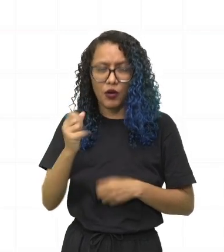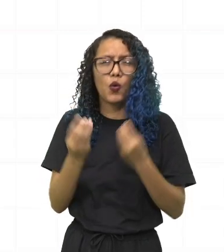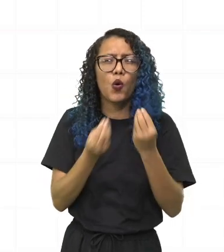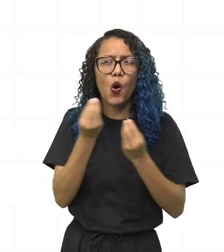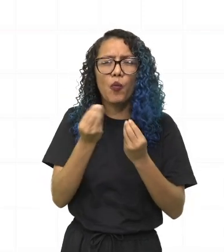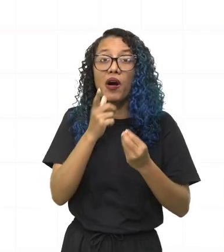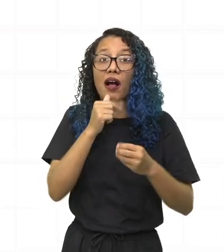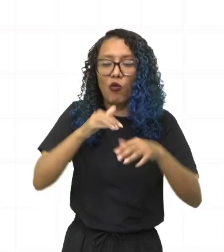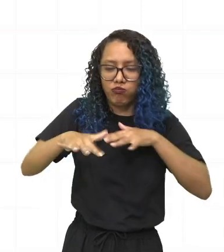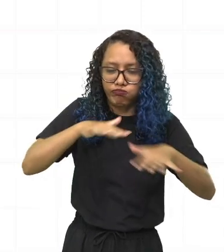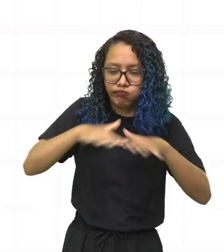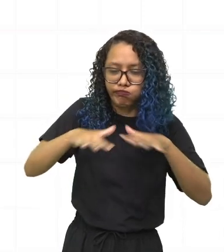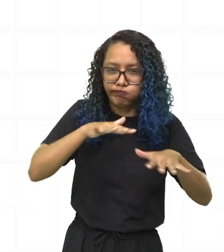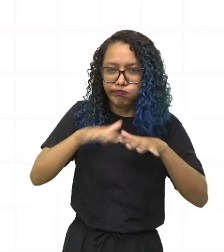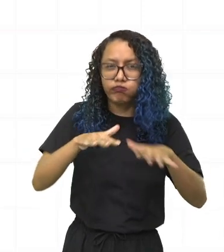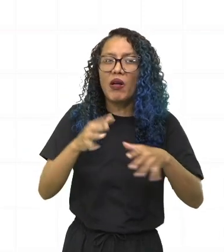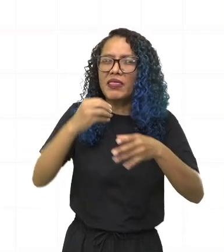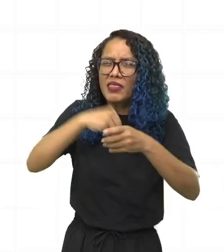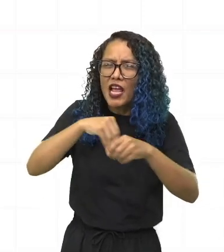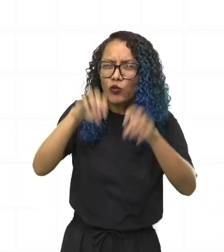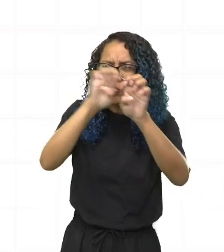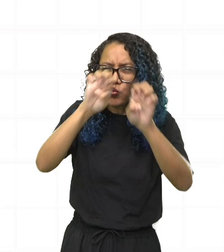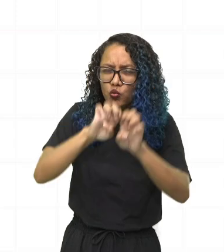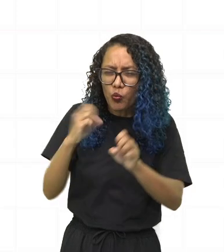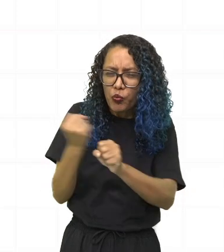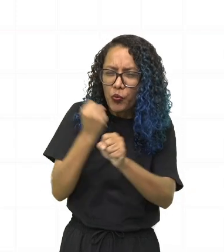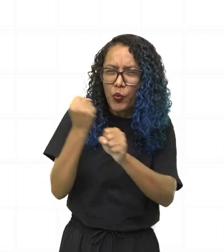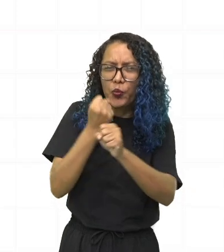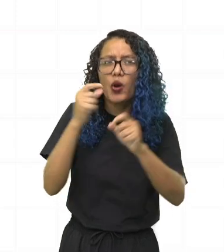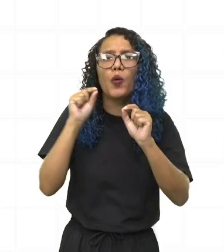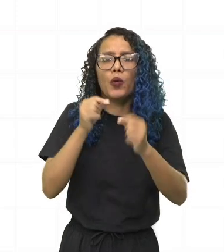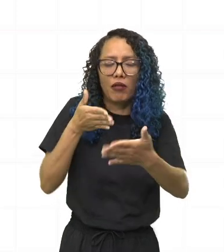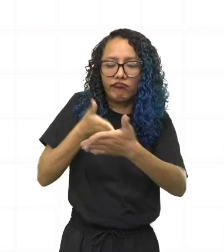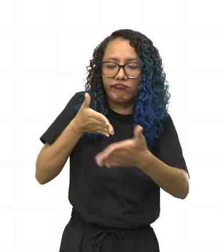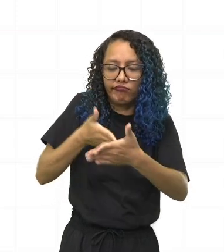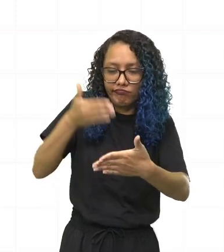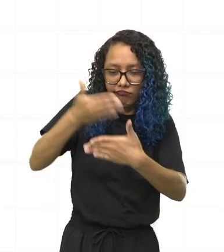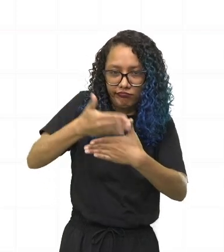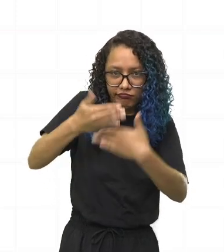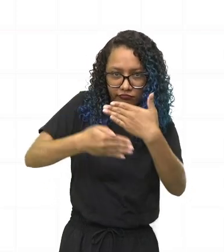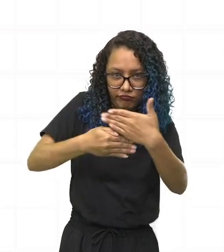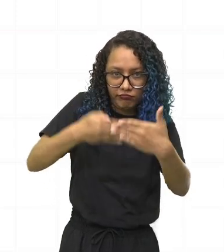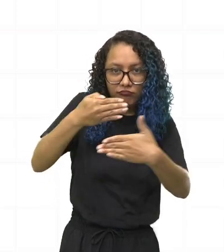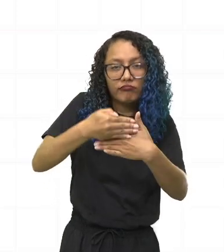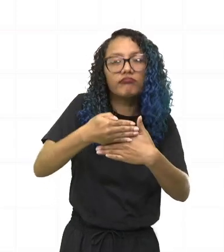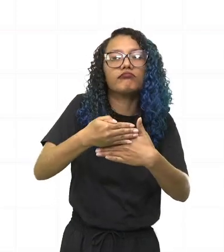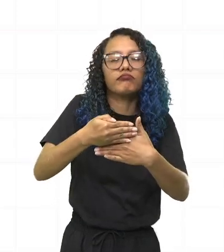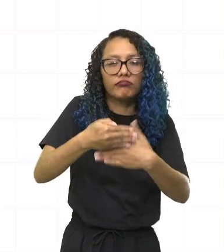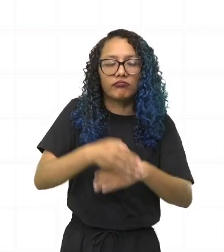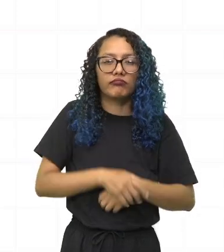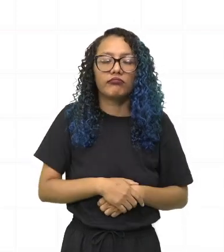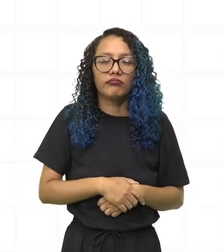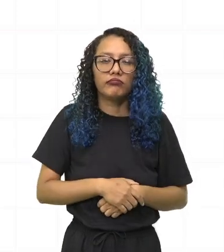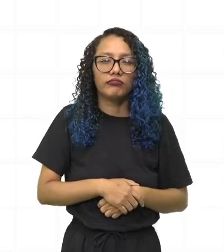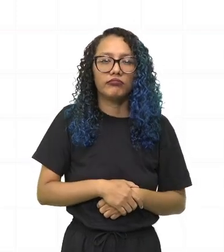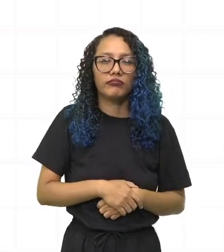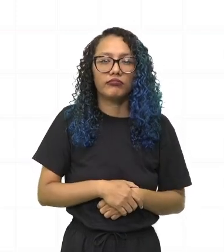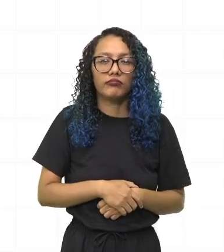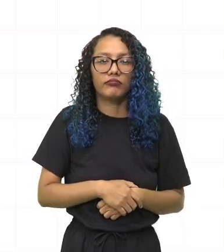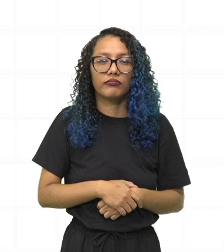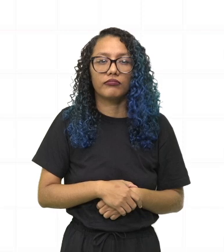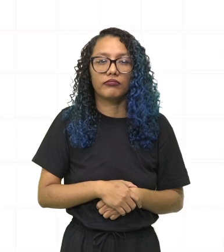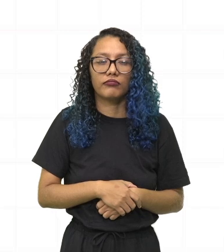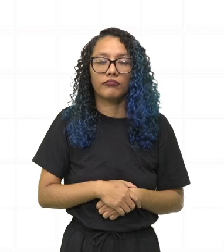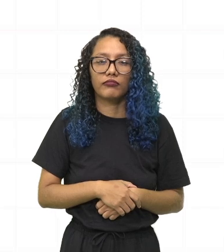água em grandes estruturas, que são as barragens e as usinas hidrelétricas, né, que são construídas